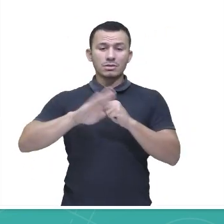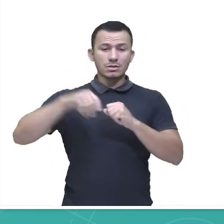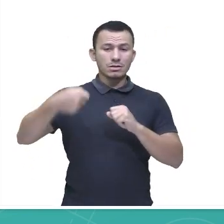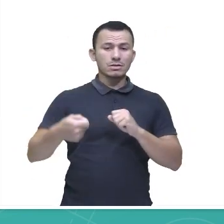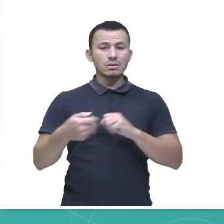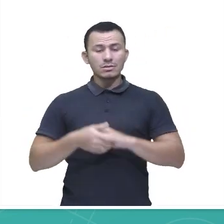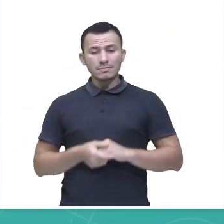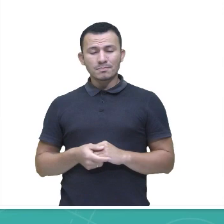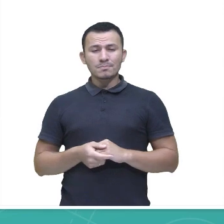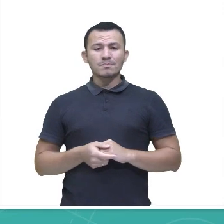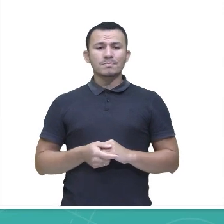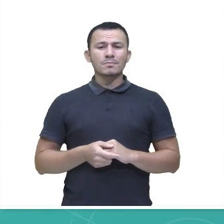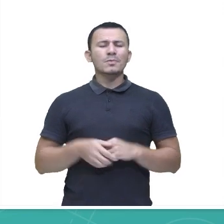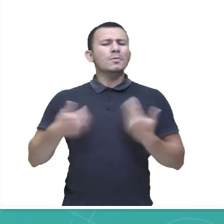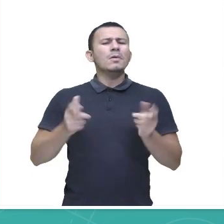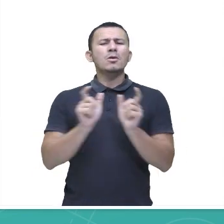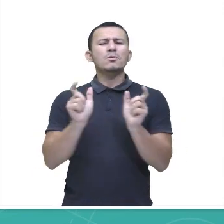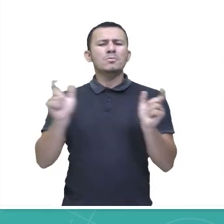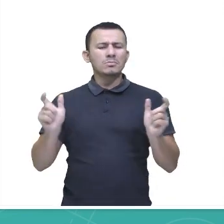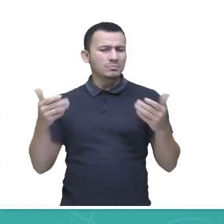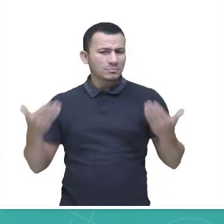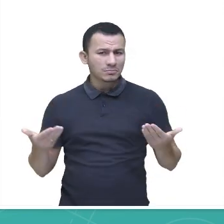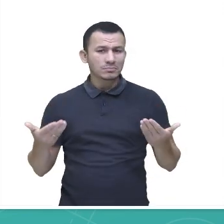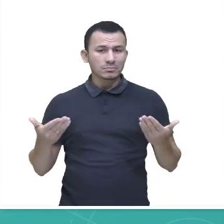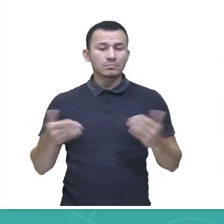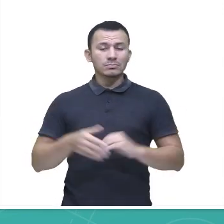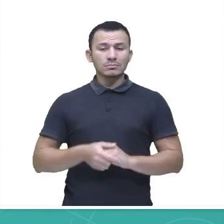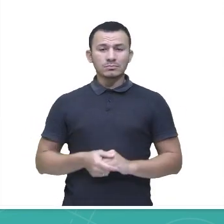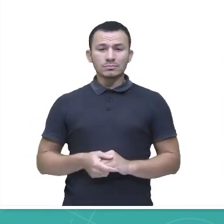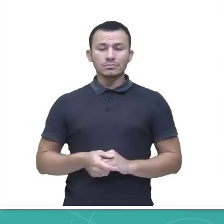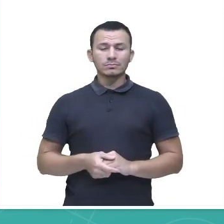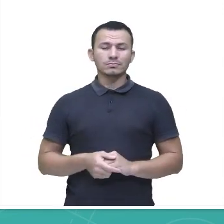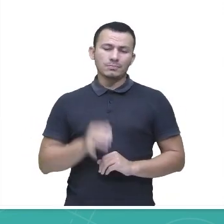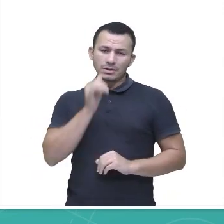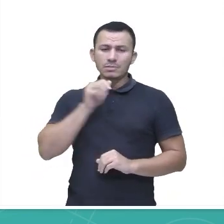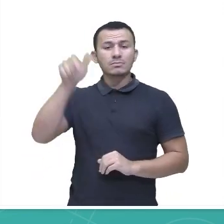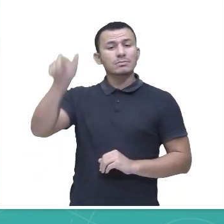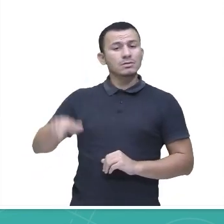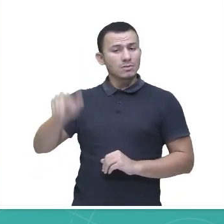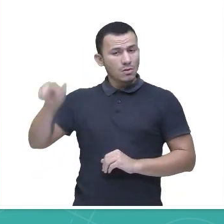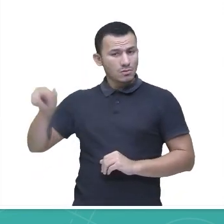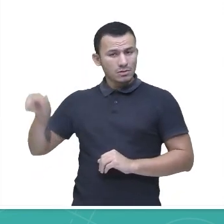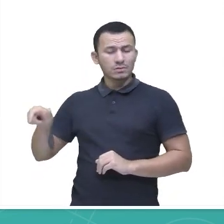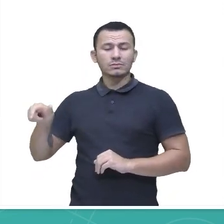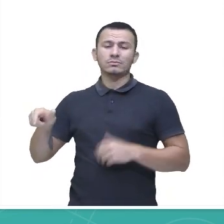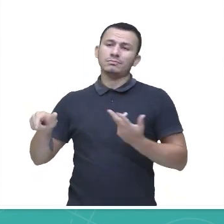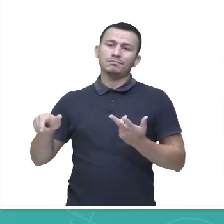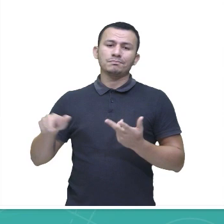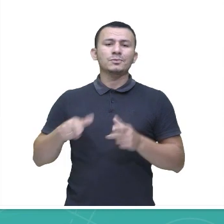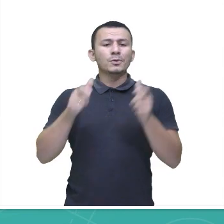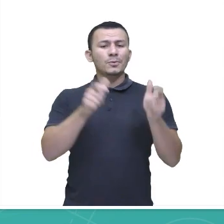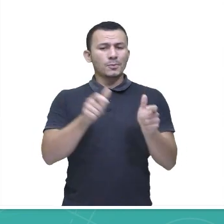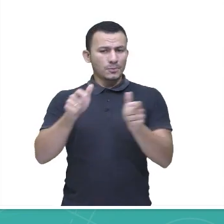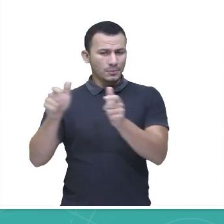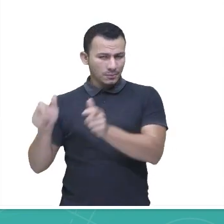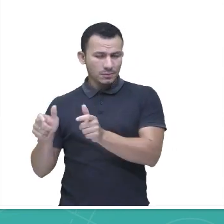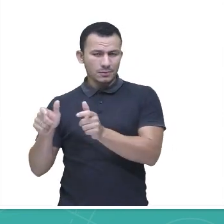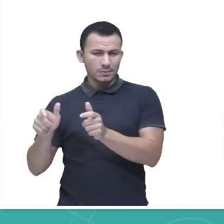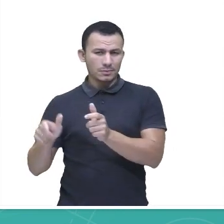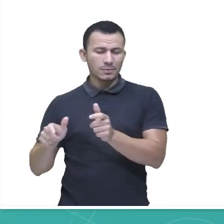substantivos. Quais são elas? Os nomes de pessoas, os nomes de lugares,